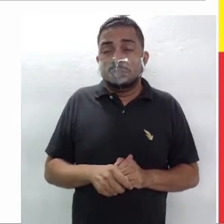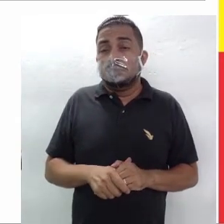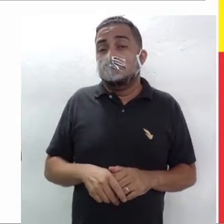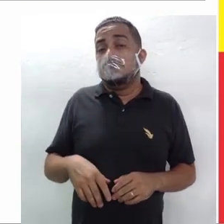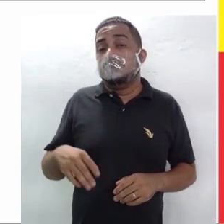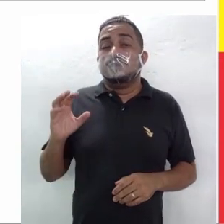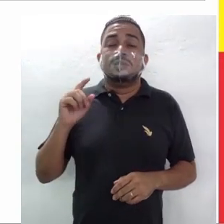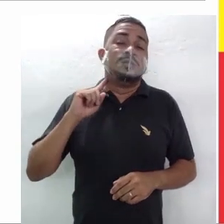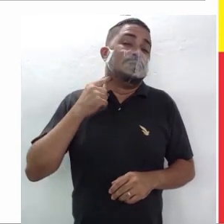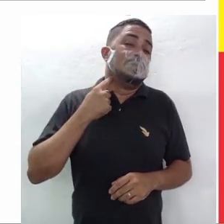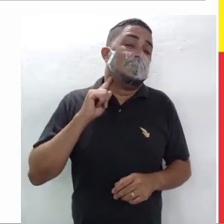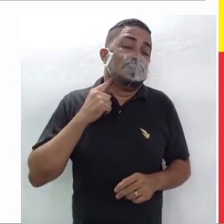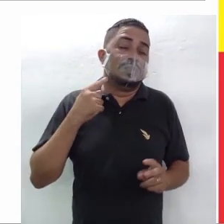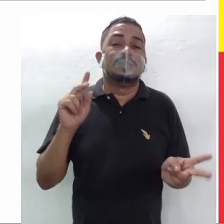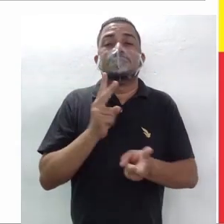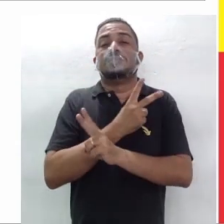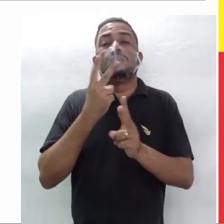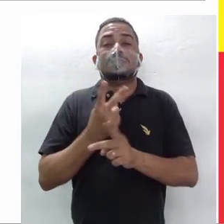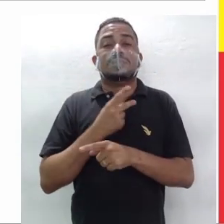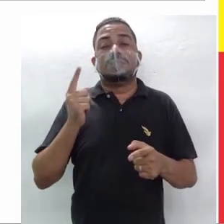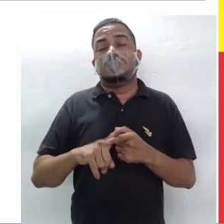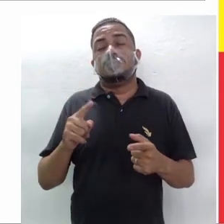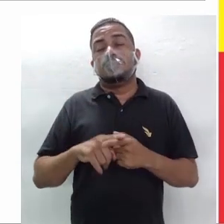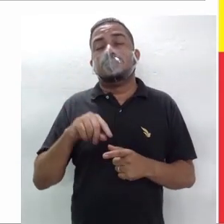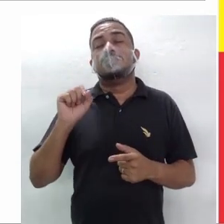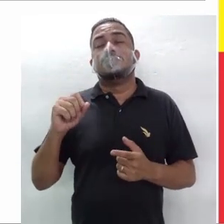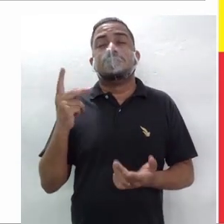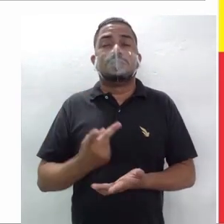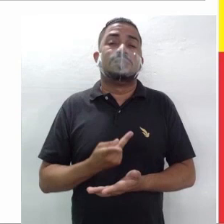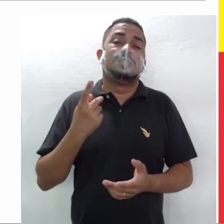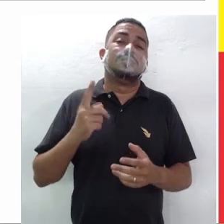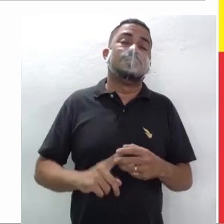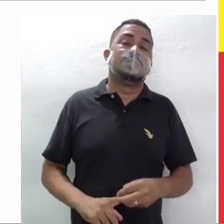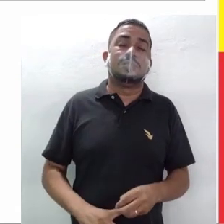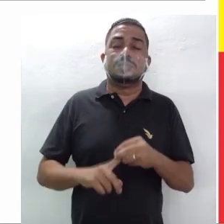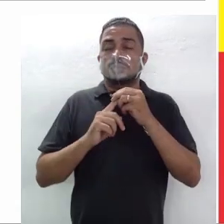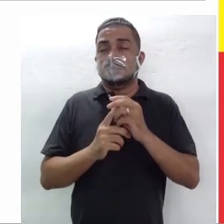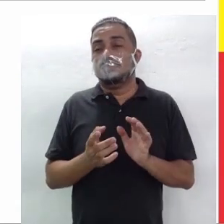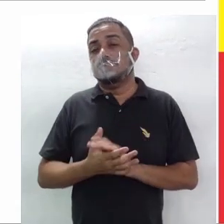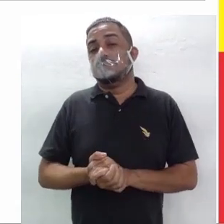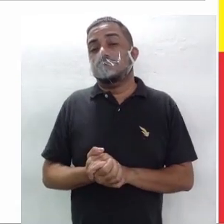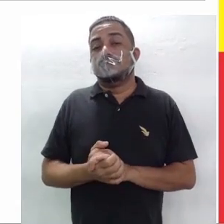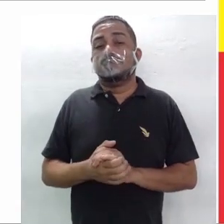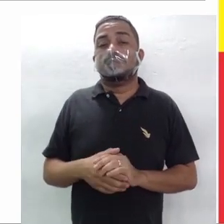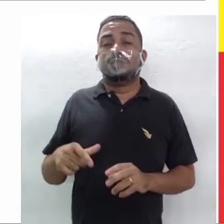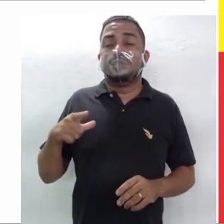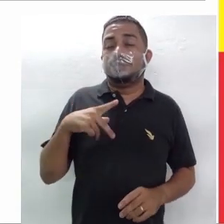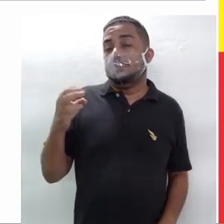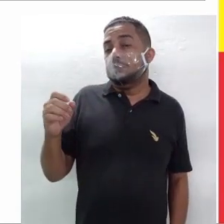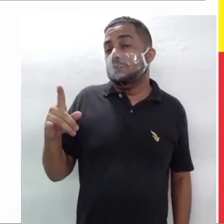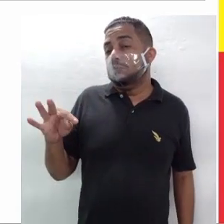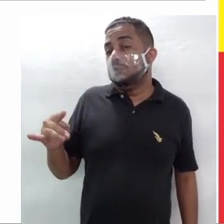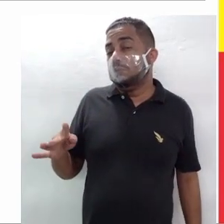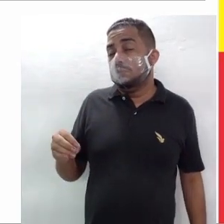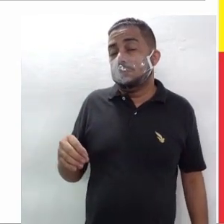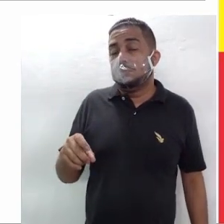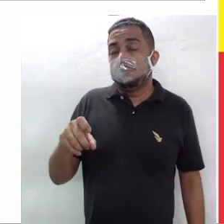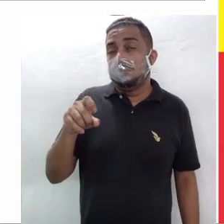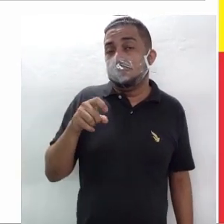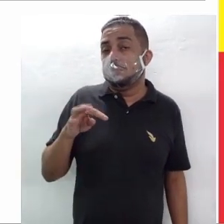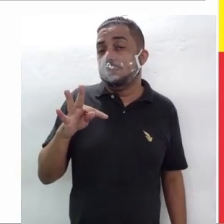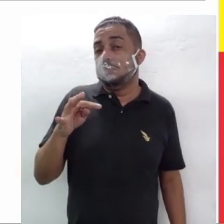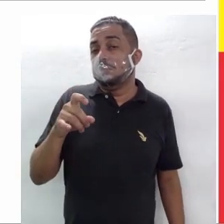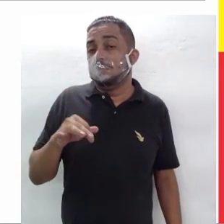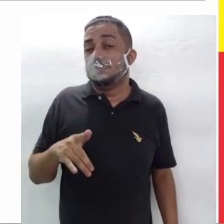quê? Envolve a poluição do ar, e em geral que é causada principalmente pela emissão de